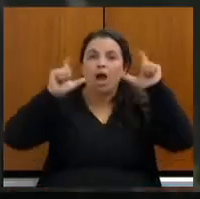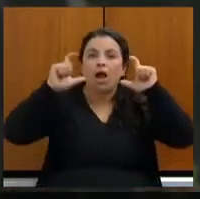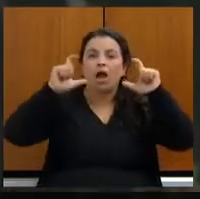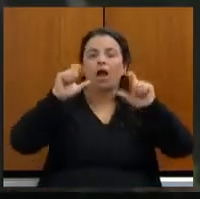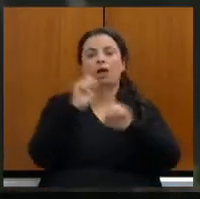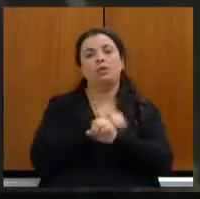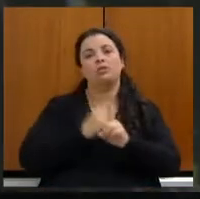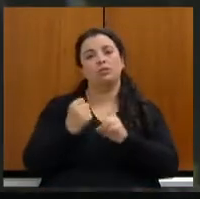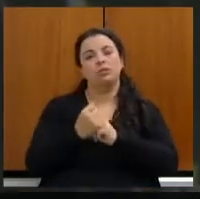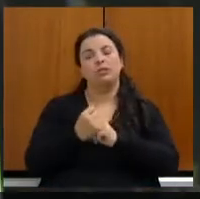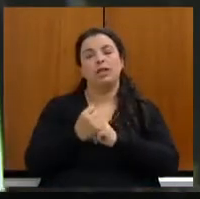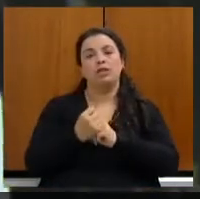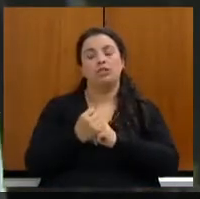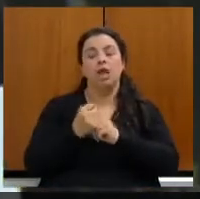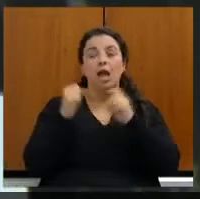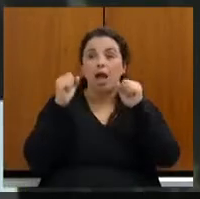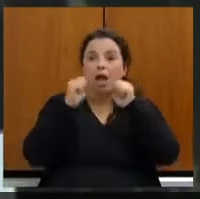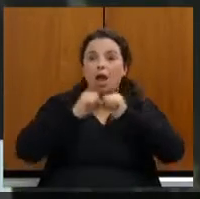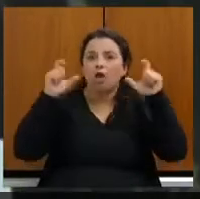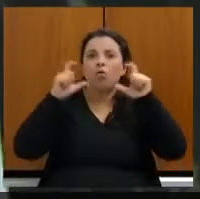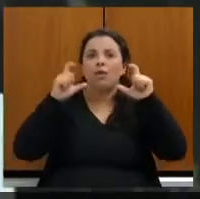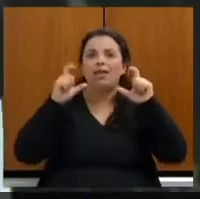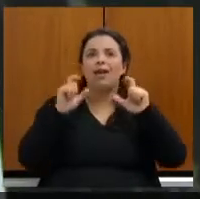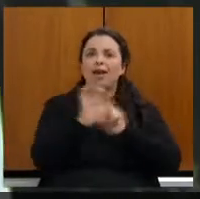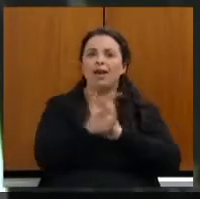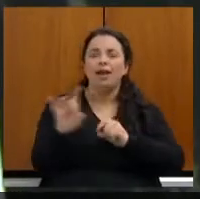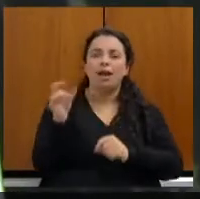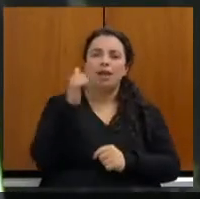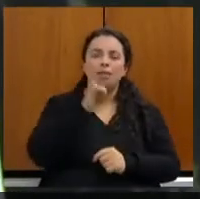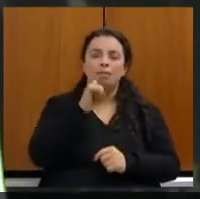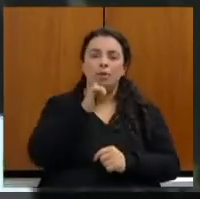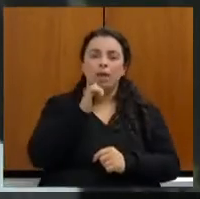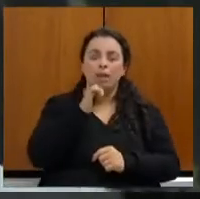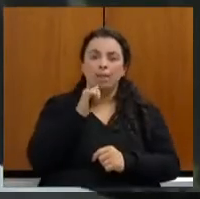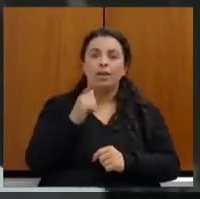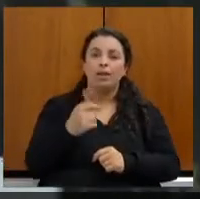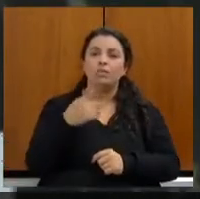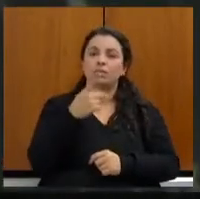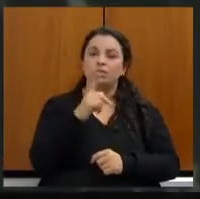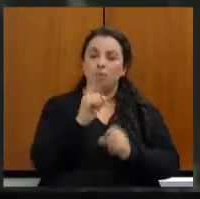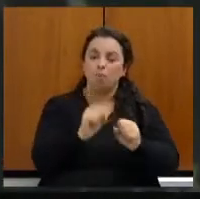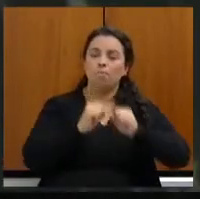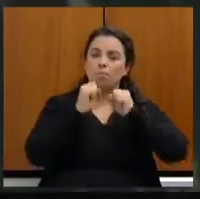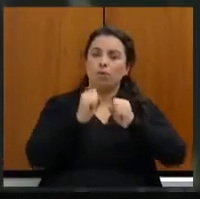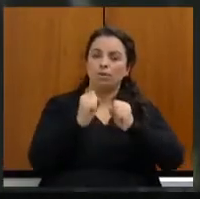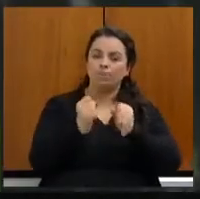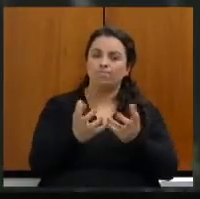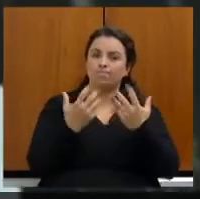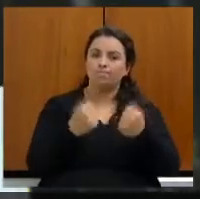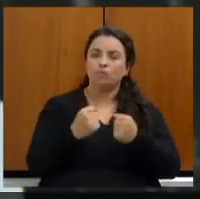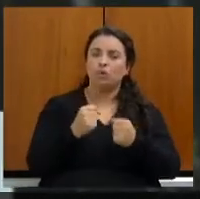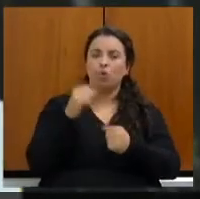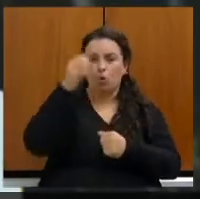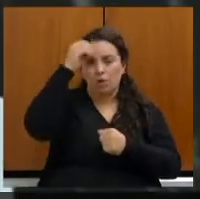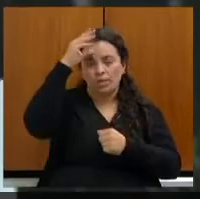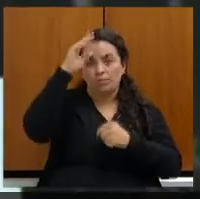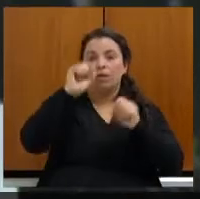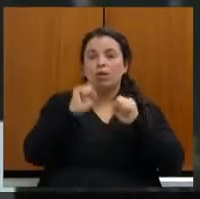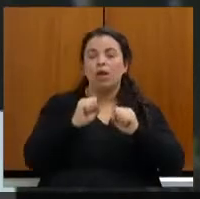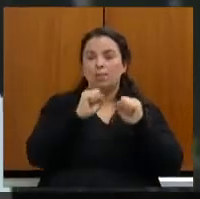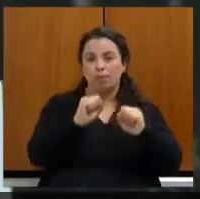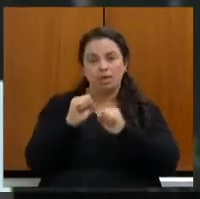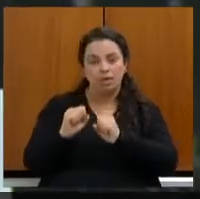sociedade Despertar de cada mulher para que retomem o seu poder porque conhecimento é poder quando você